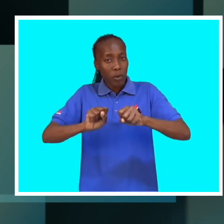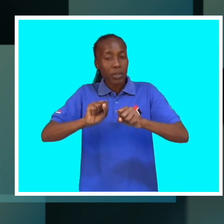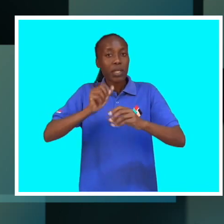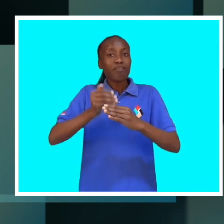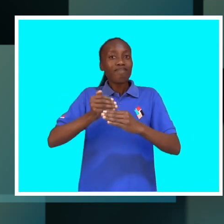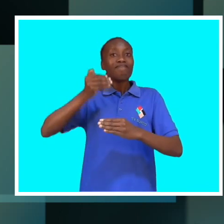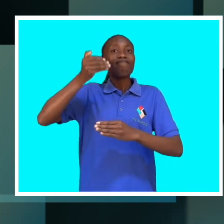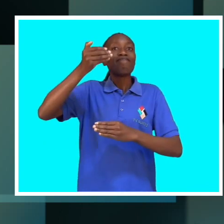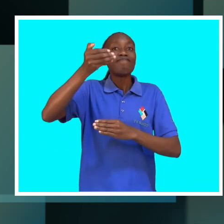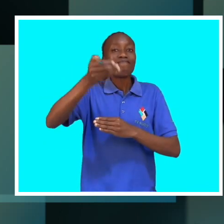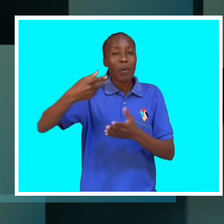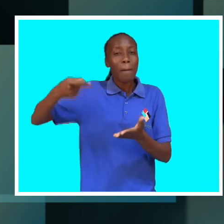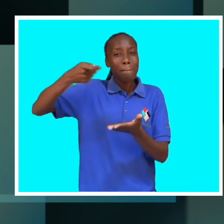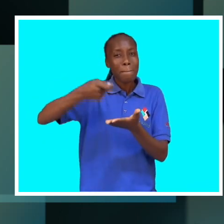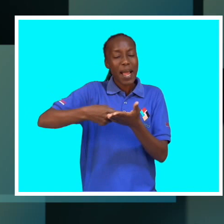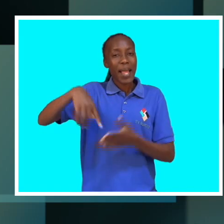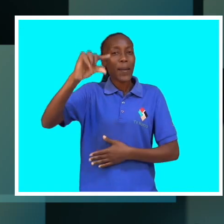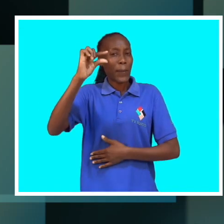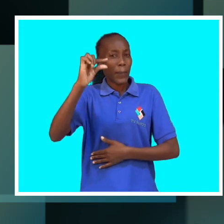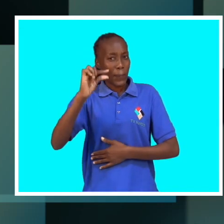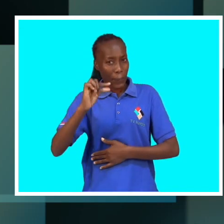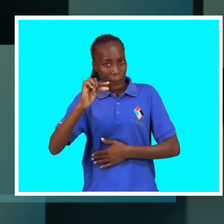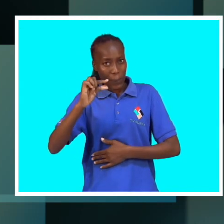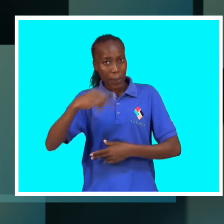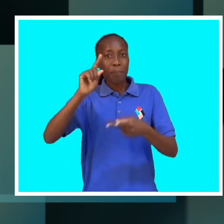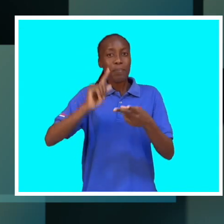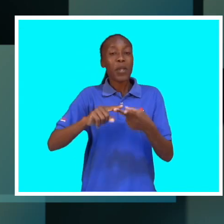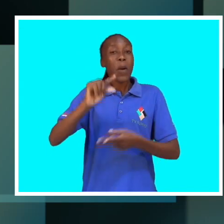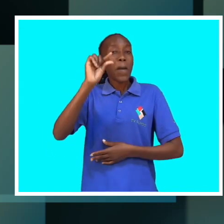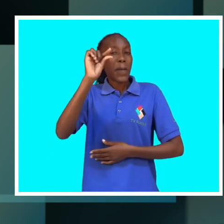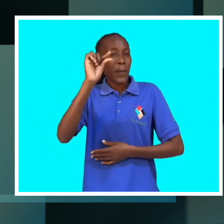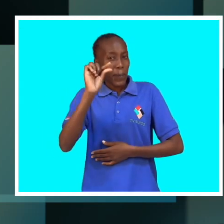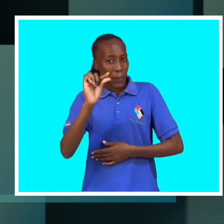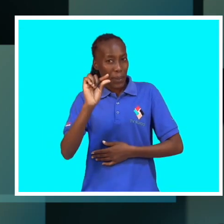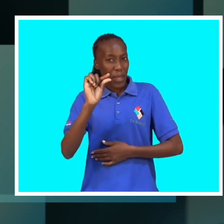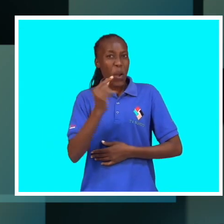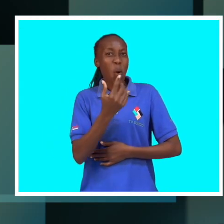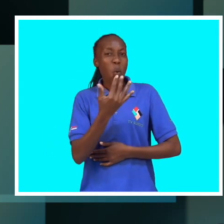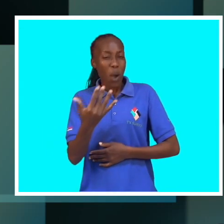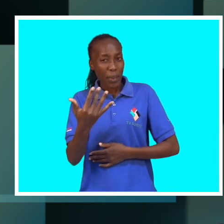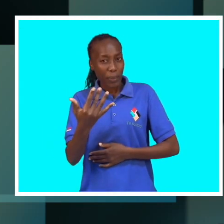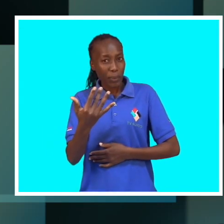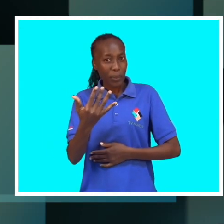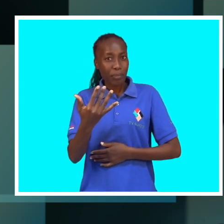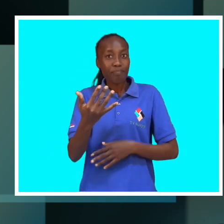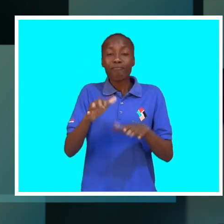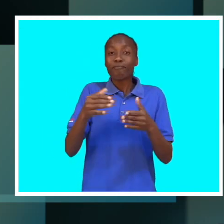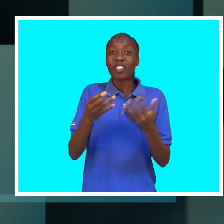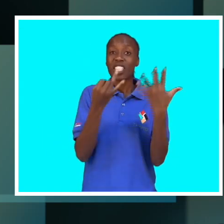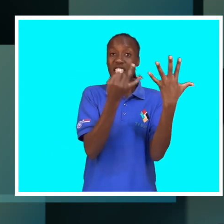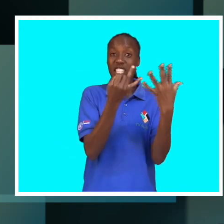Depois, pagas um pouco de valor. Um pouco de valor, quanto é que você vai pagar?